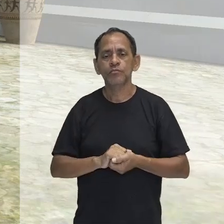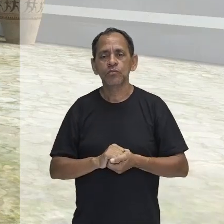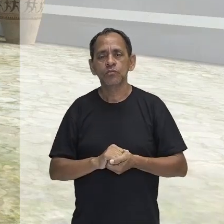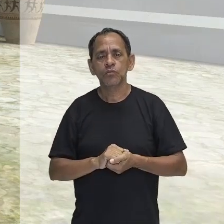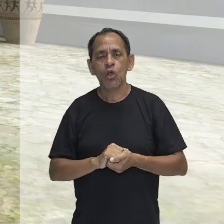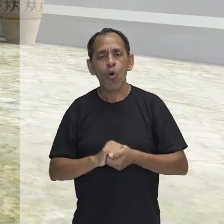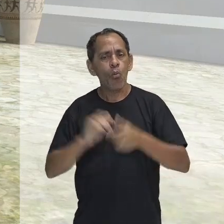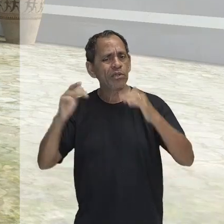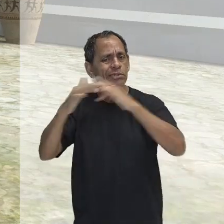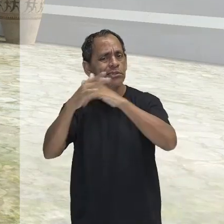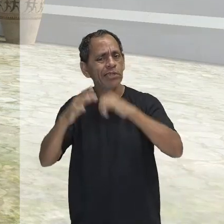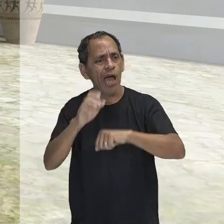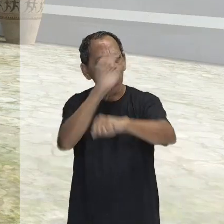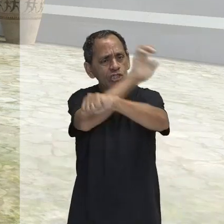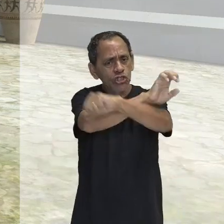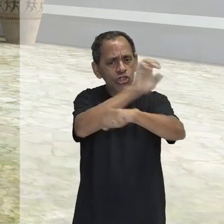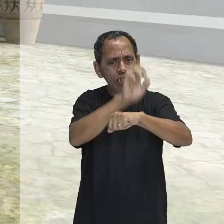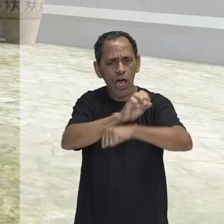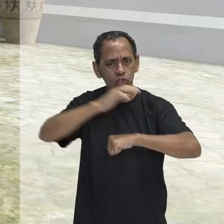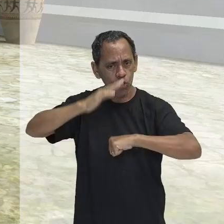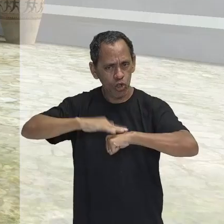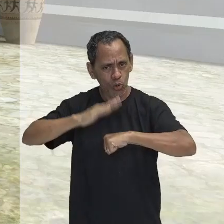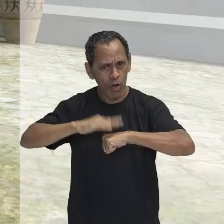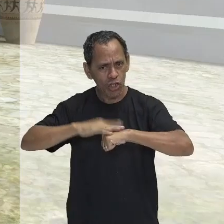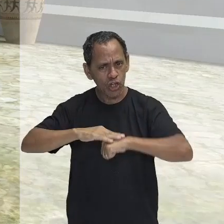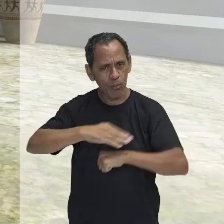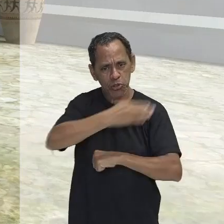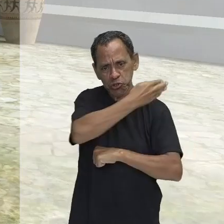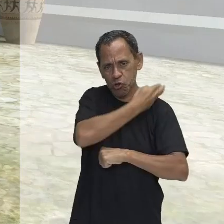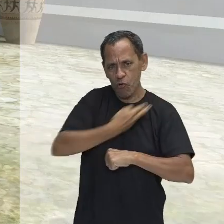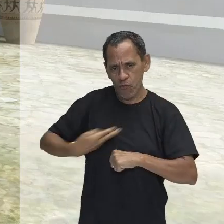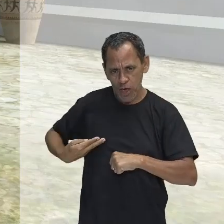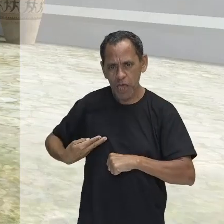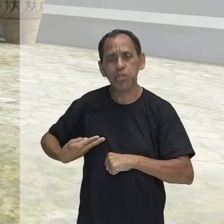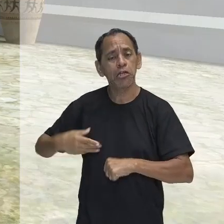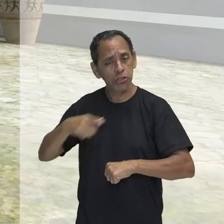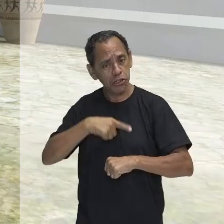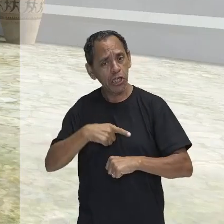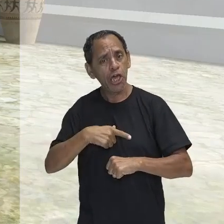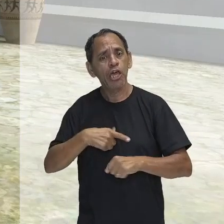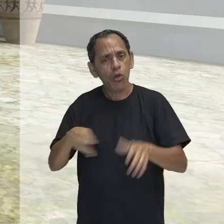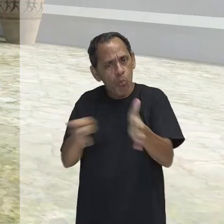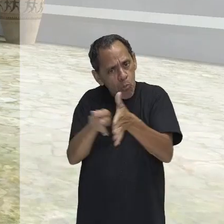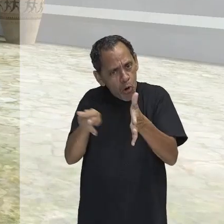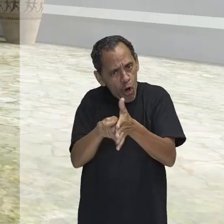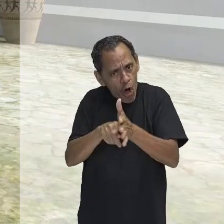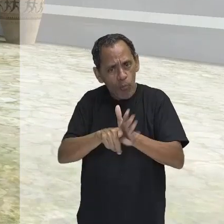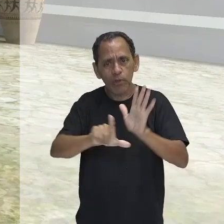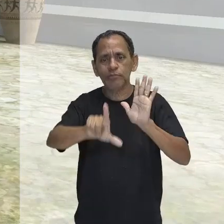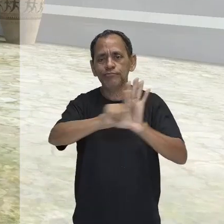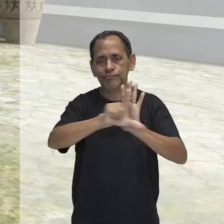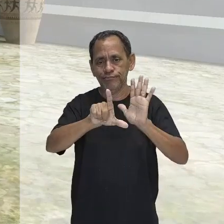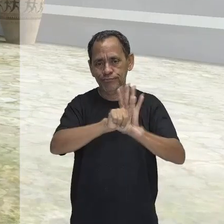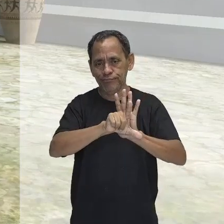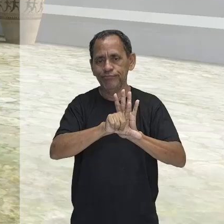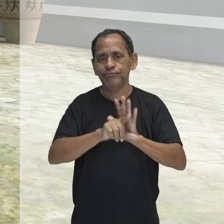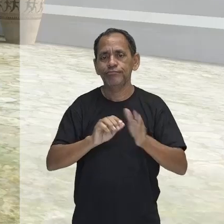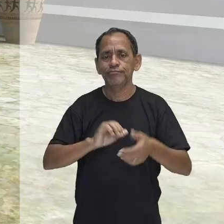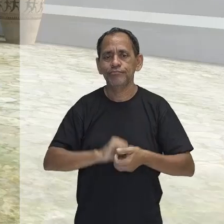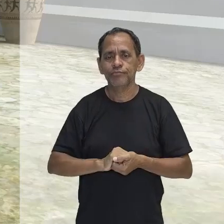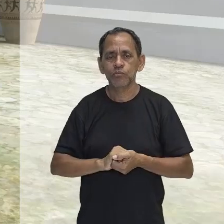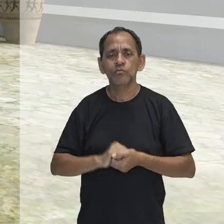se autorregula. Ela tem autonomia para ter, inclusive, o seu conjunto de leis próprios. Essa era